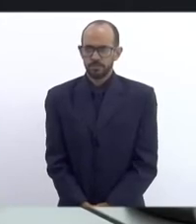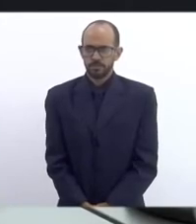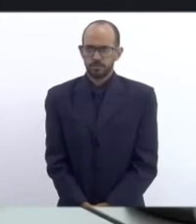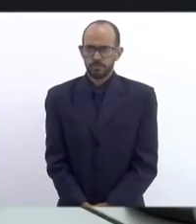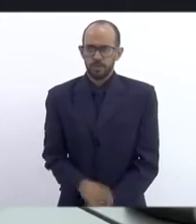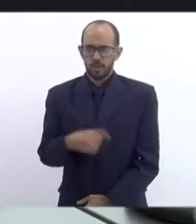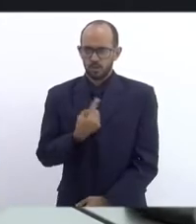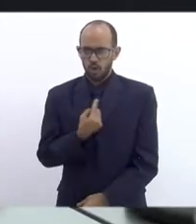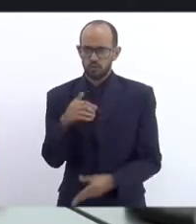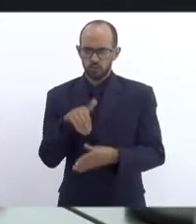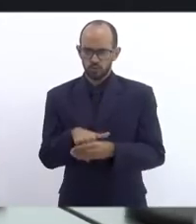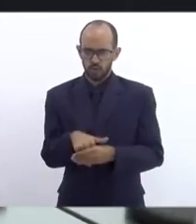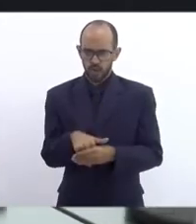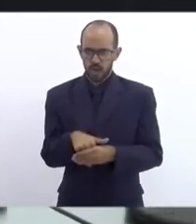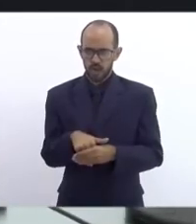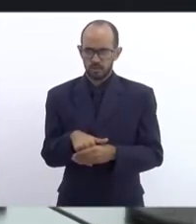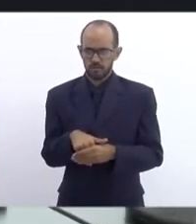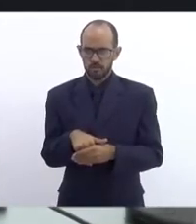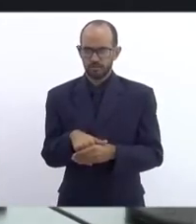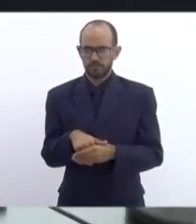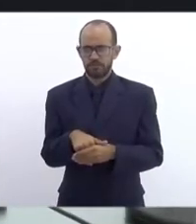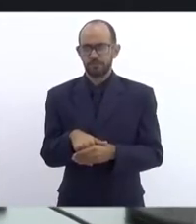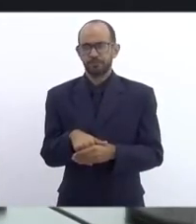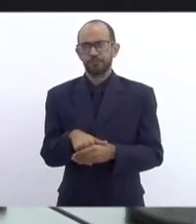Nós vamos votar